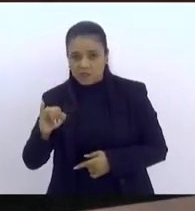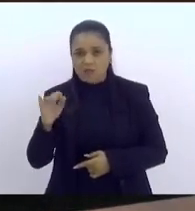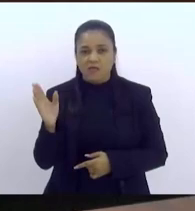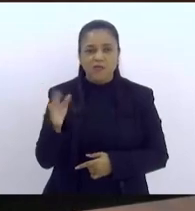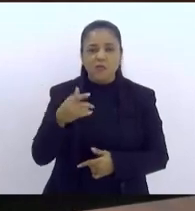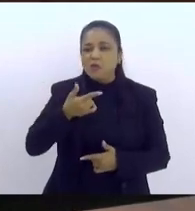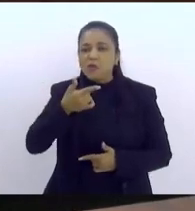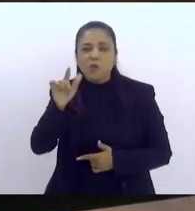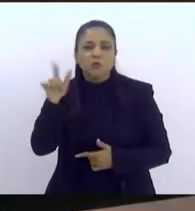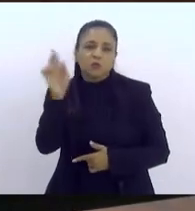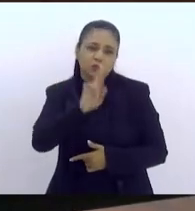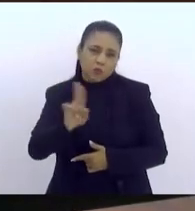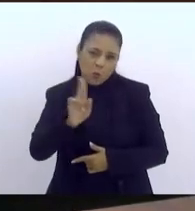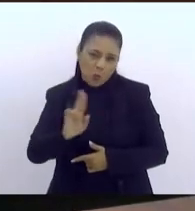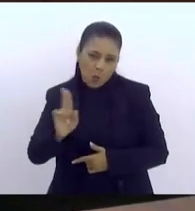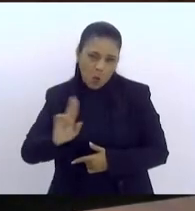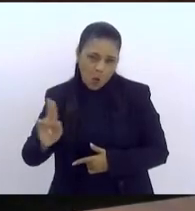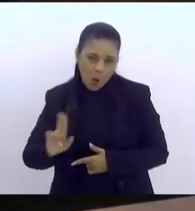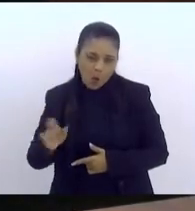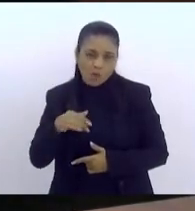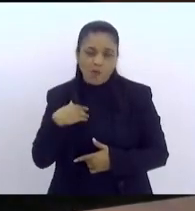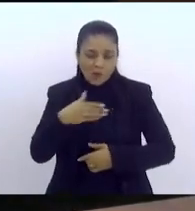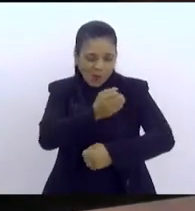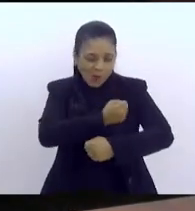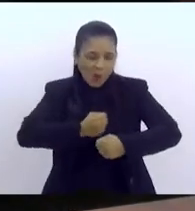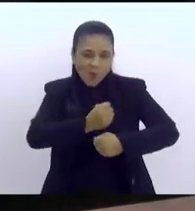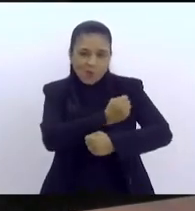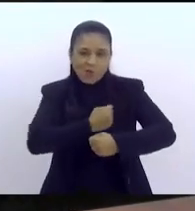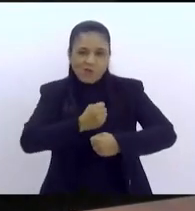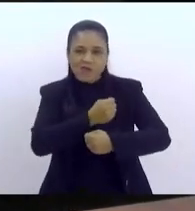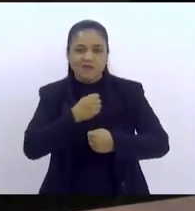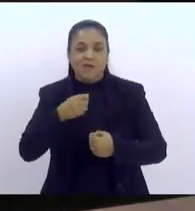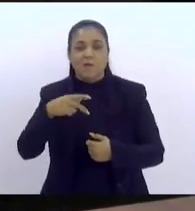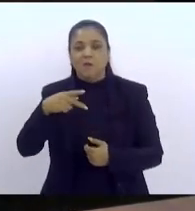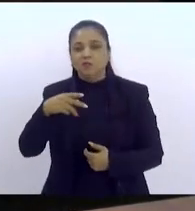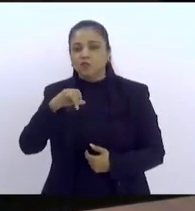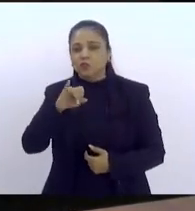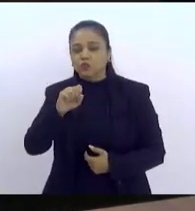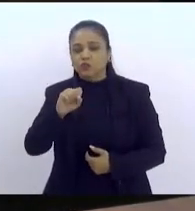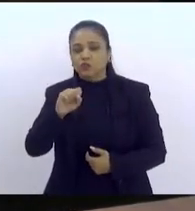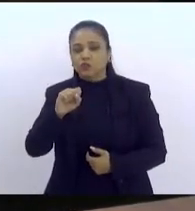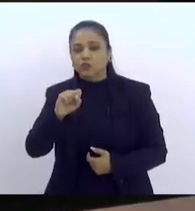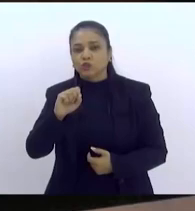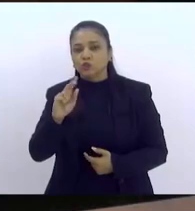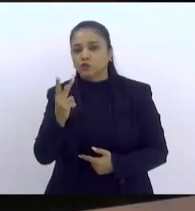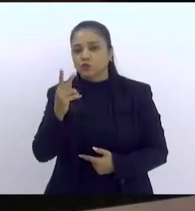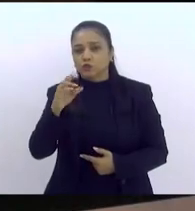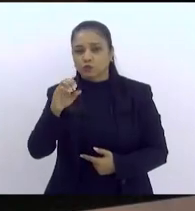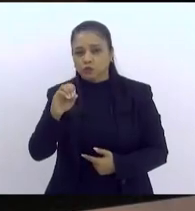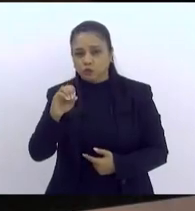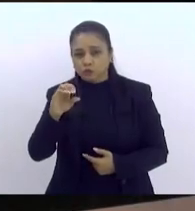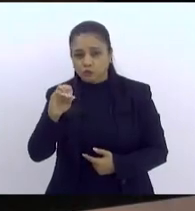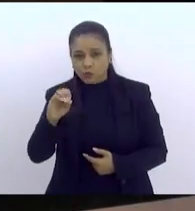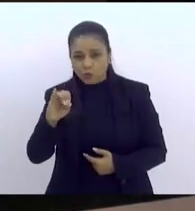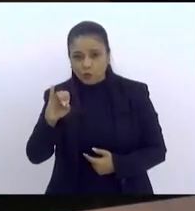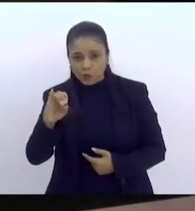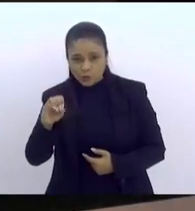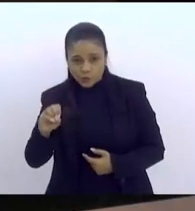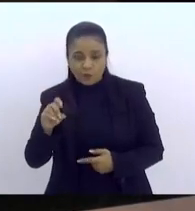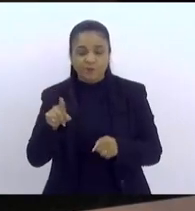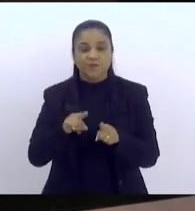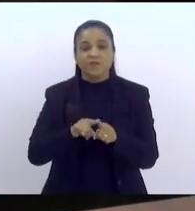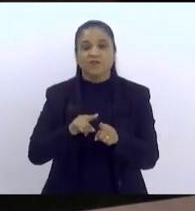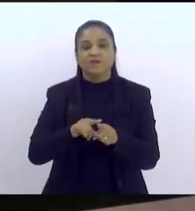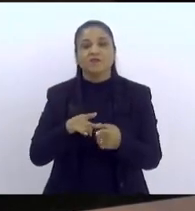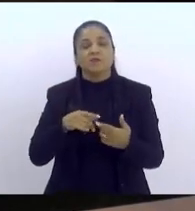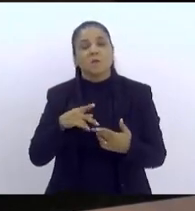outras nomenclaturas, tempura, shoyu, etc. Já faz parte do vocabulário. A